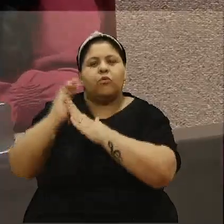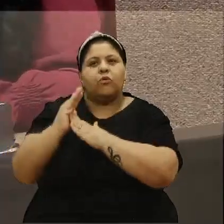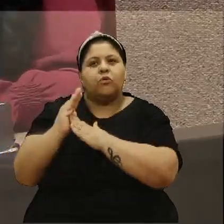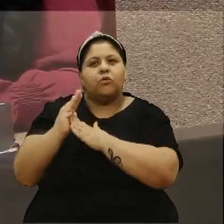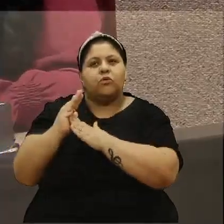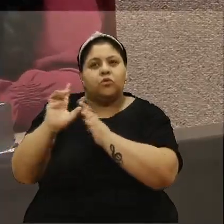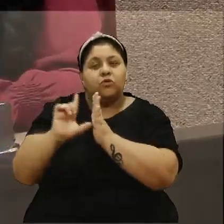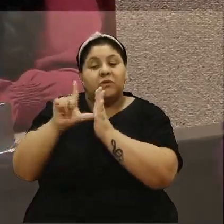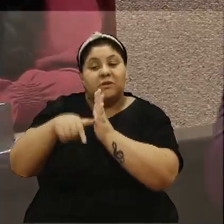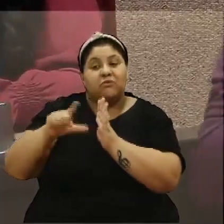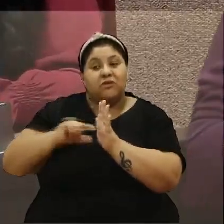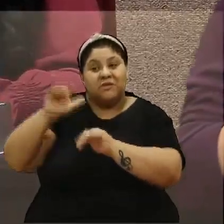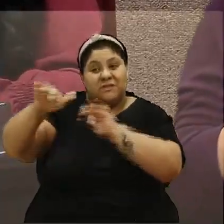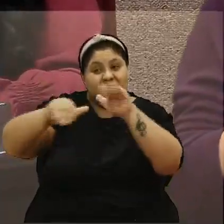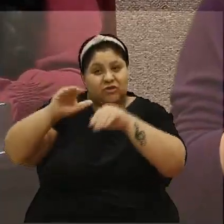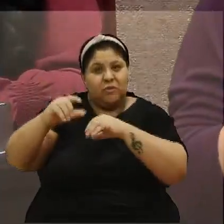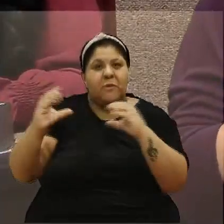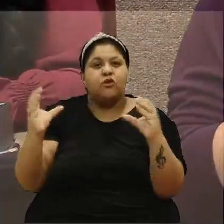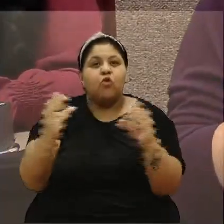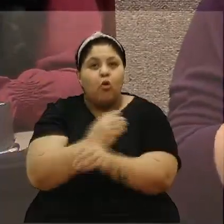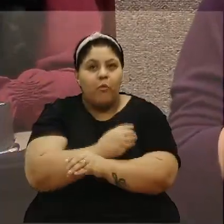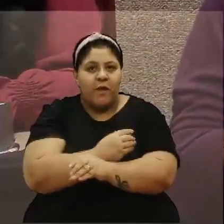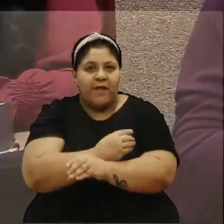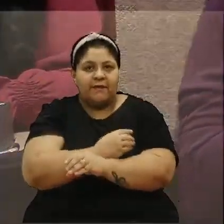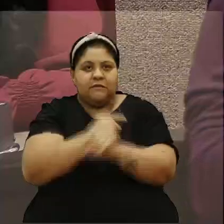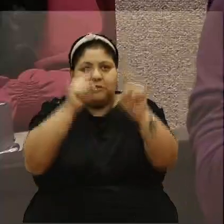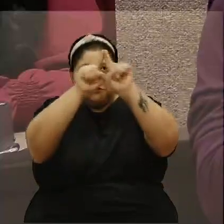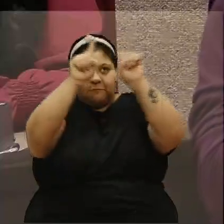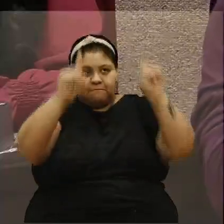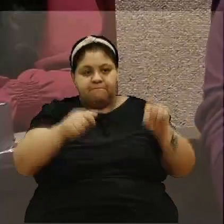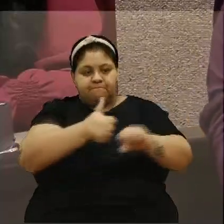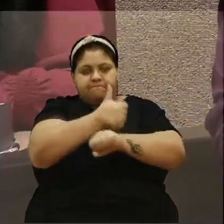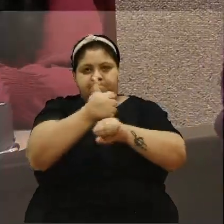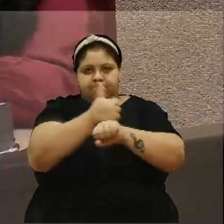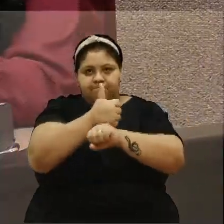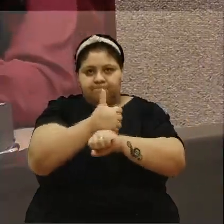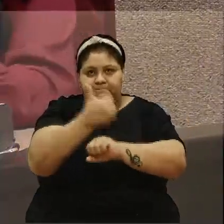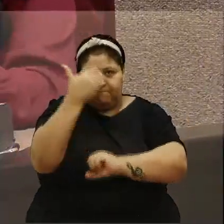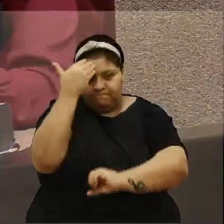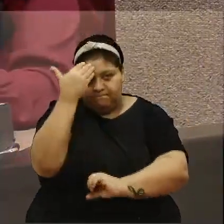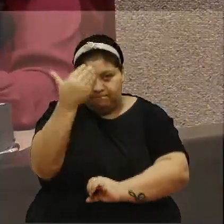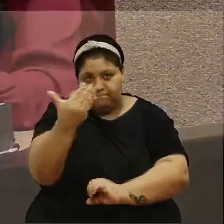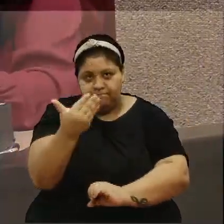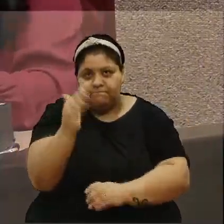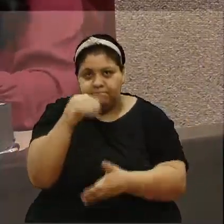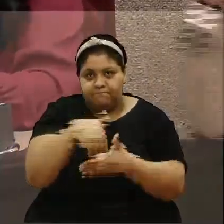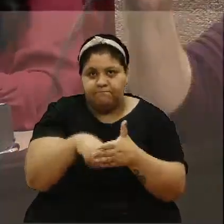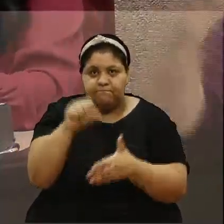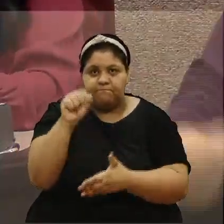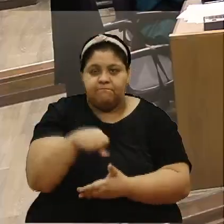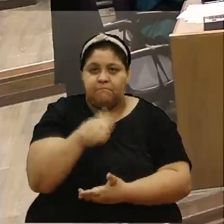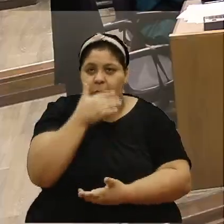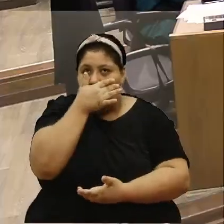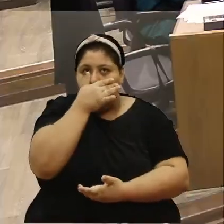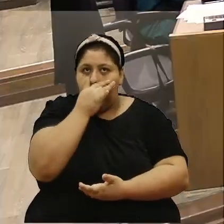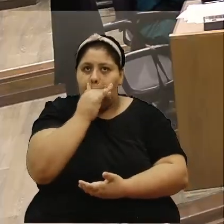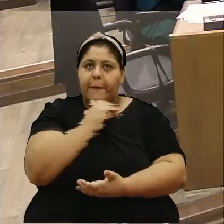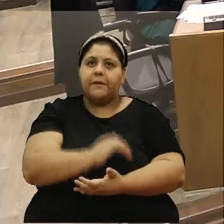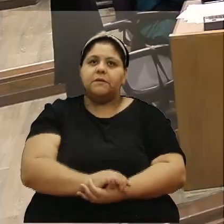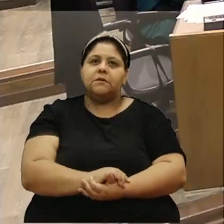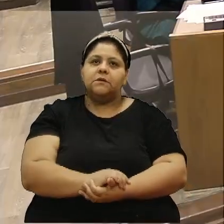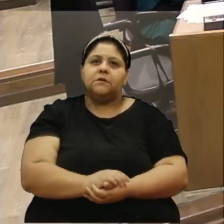a gente tenha o chamamento completo desses profissionais. Muito obrigada e votarei favorável. Para declarar o voto.